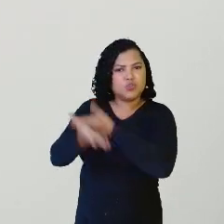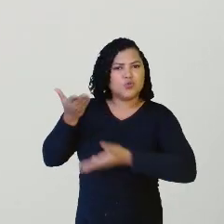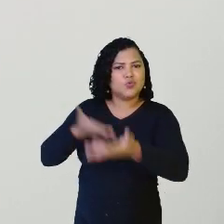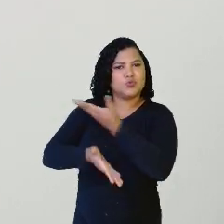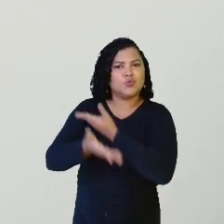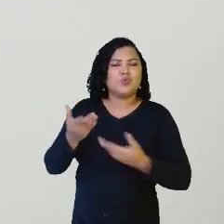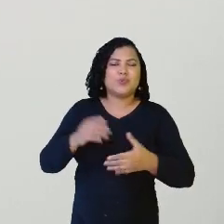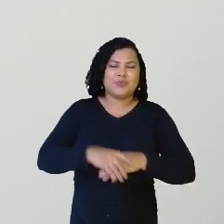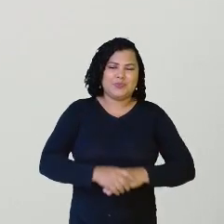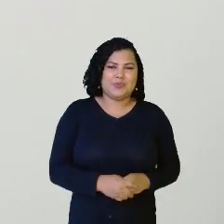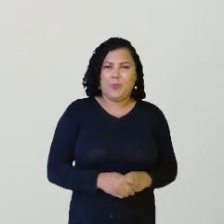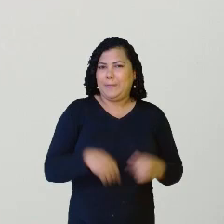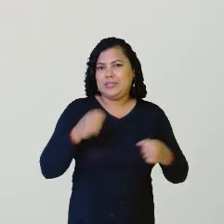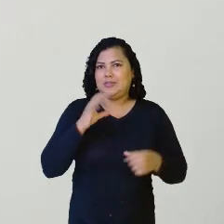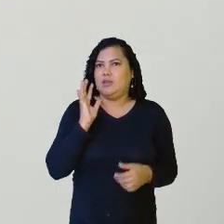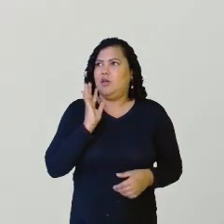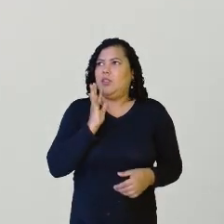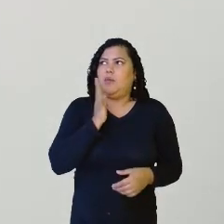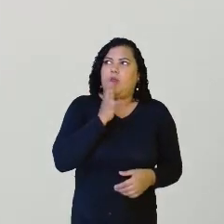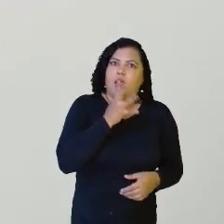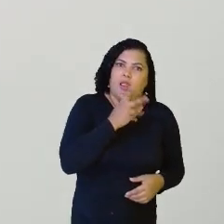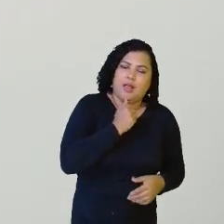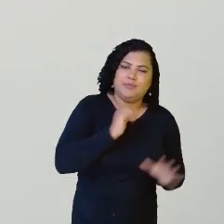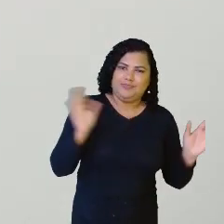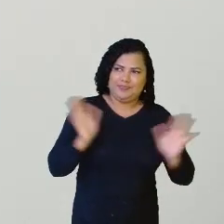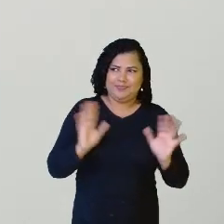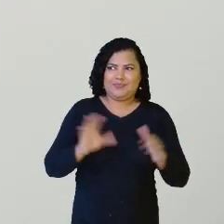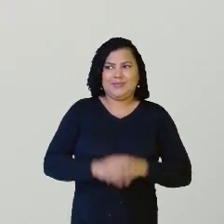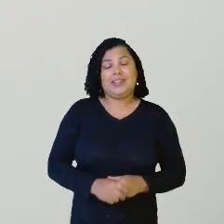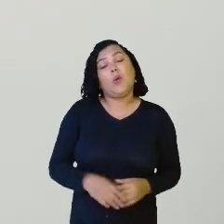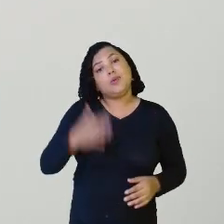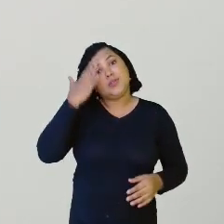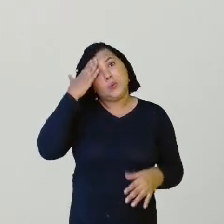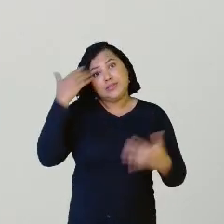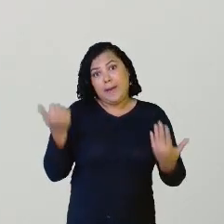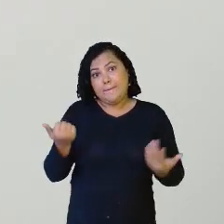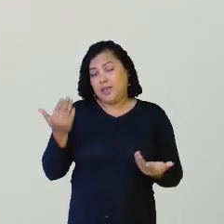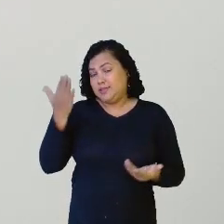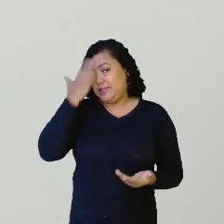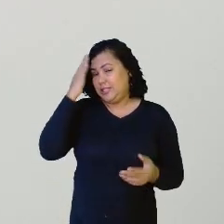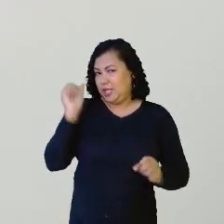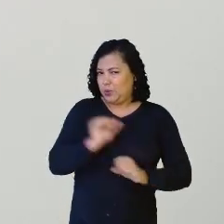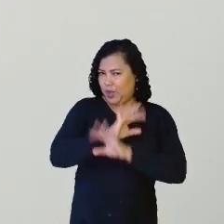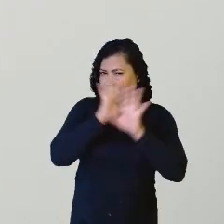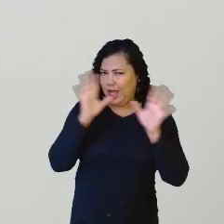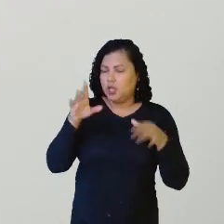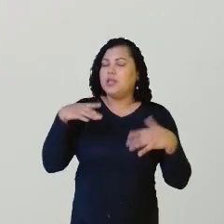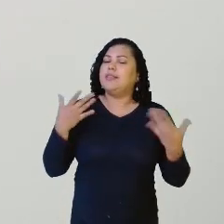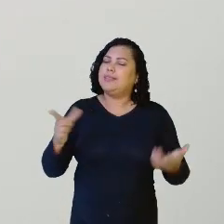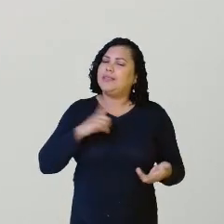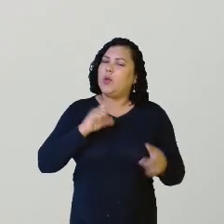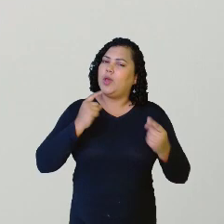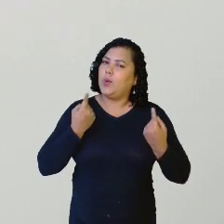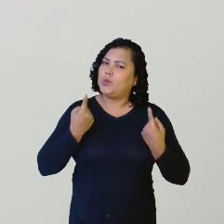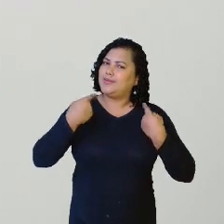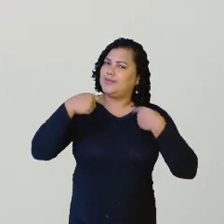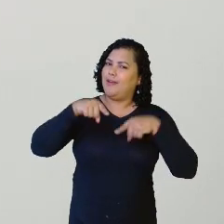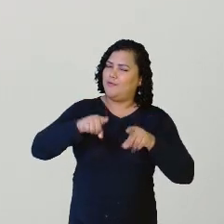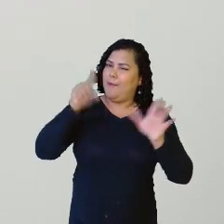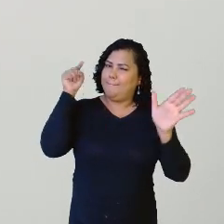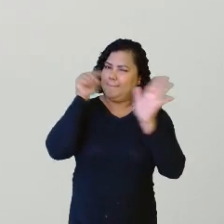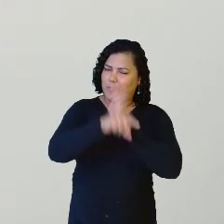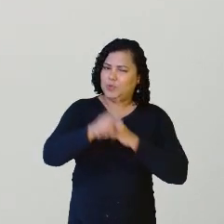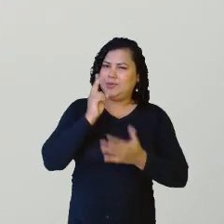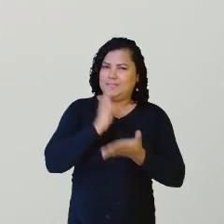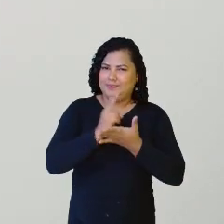seja repostada. Sabendo disso tudo, né, a gente vai para aquele nosso desafio de final de aula, aquela perguntinha que